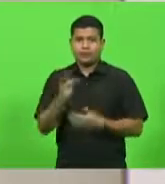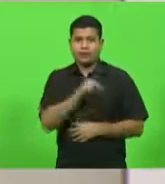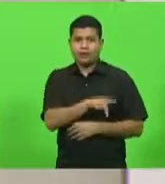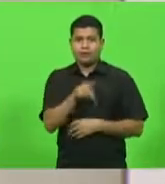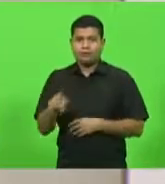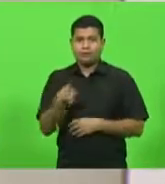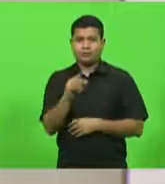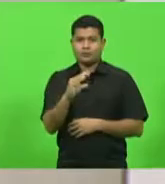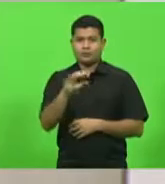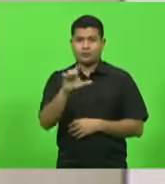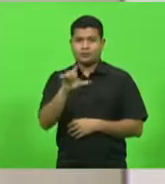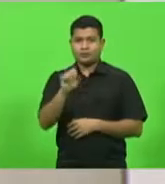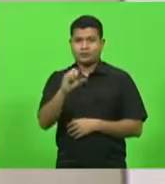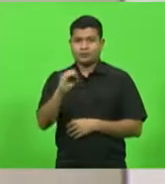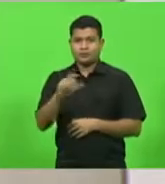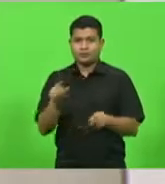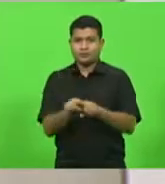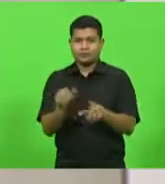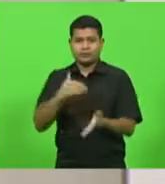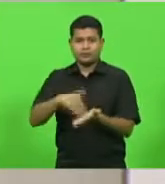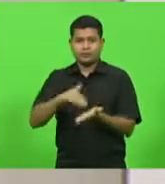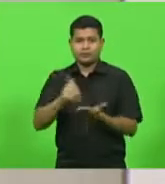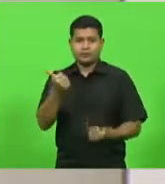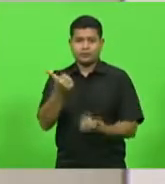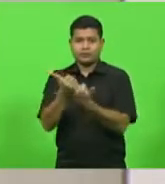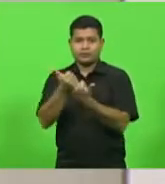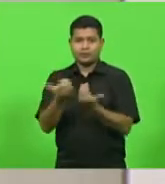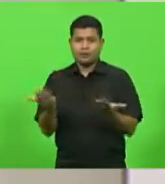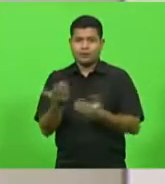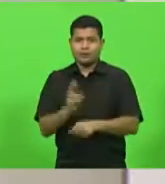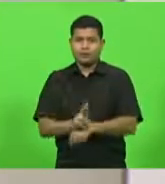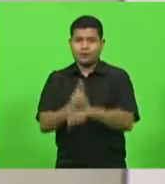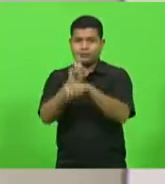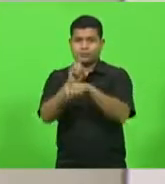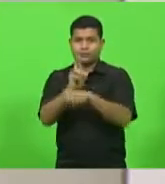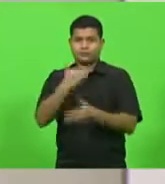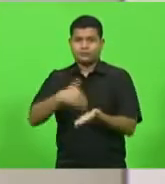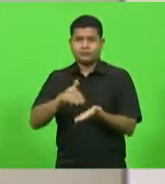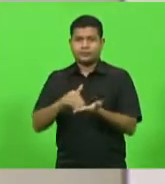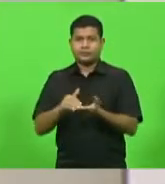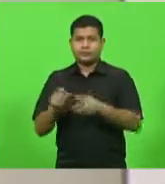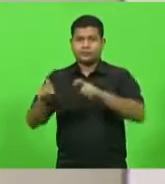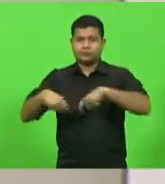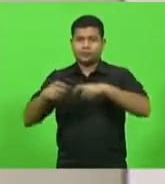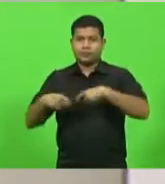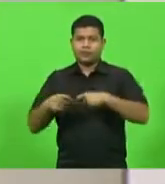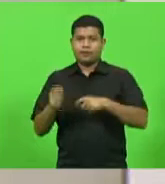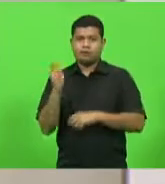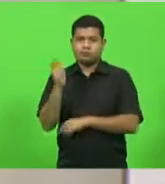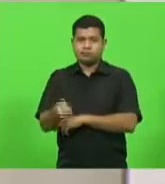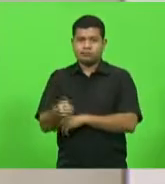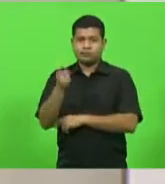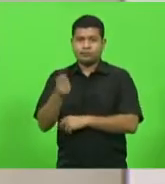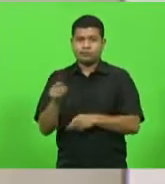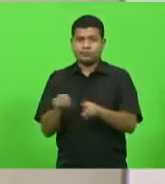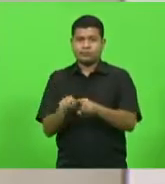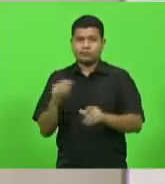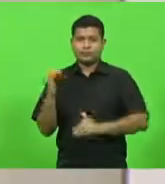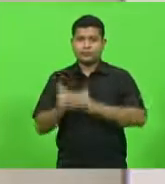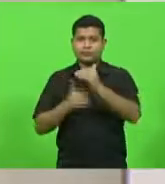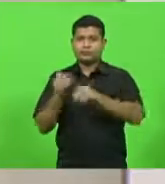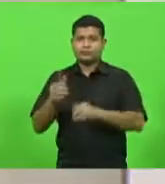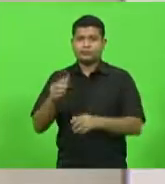Albuquerque. Excelentíssimo senhor secretário adjunto, neste ato representando a Secretaria de Estado da Agricultura, Pesca e Desenvolvimento